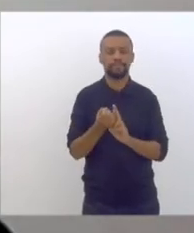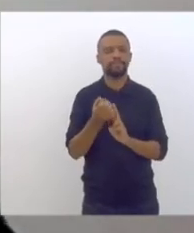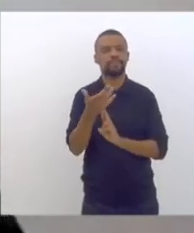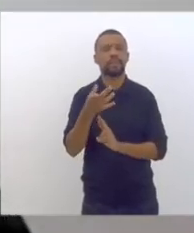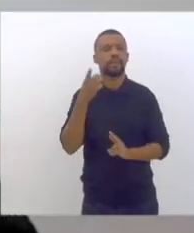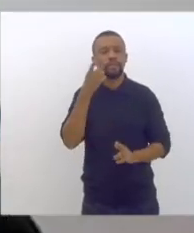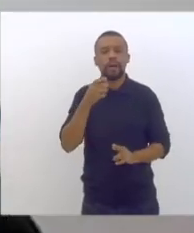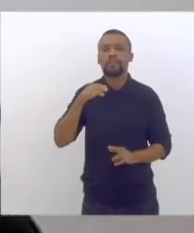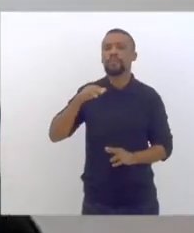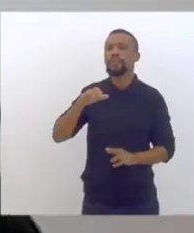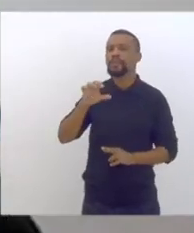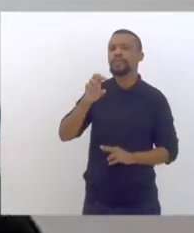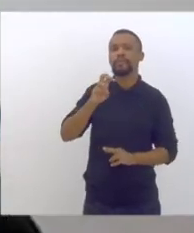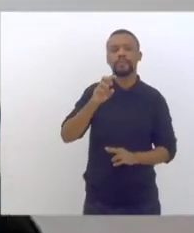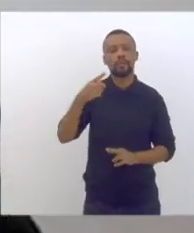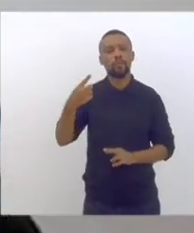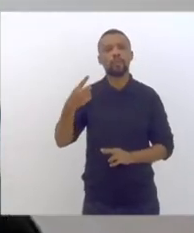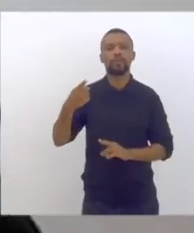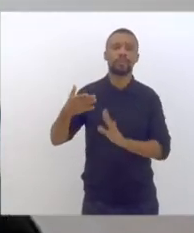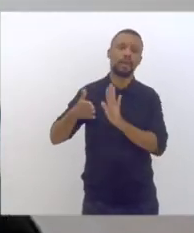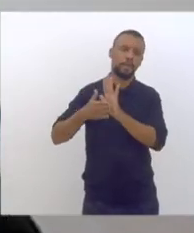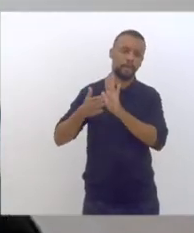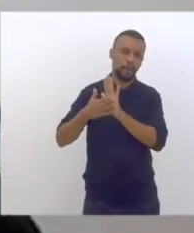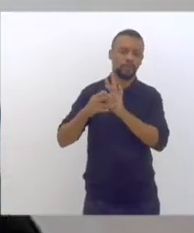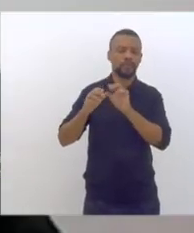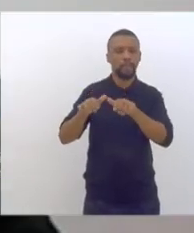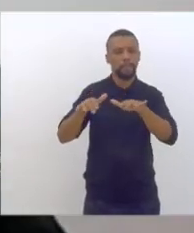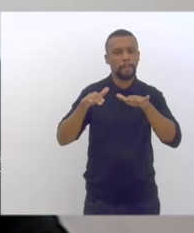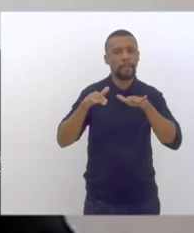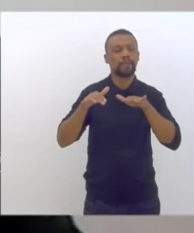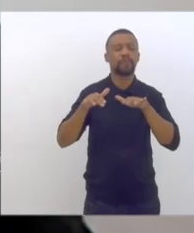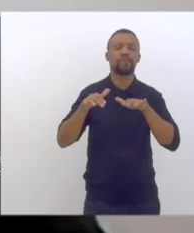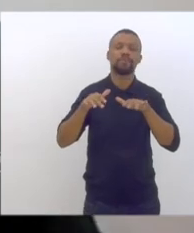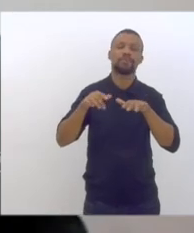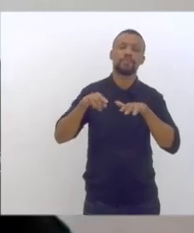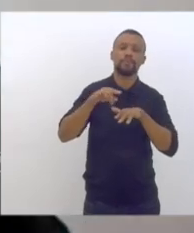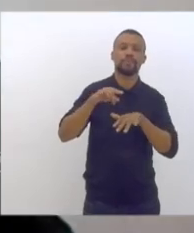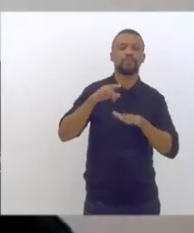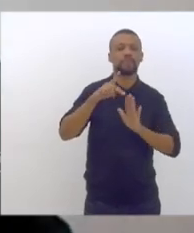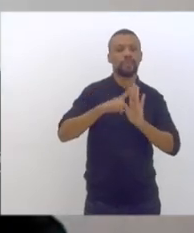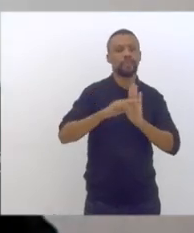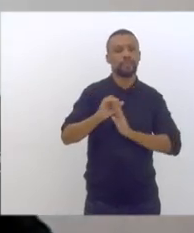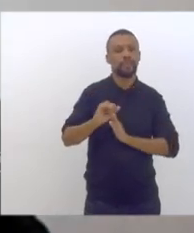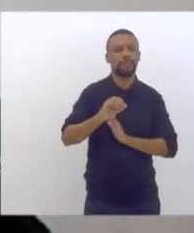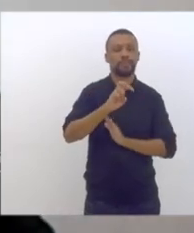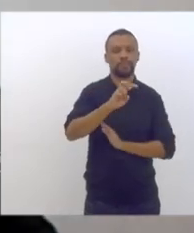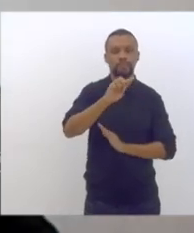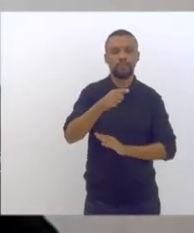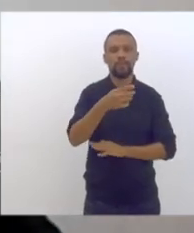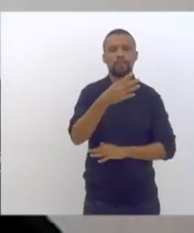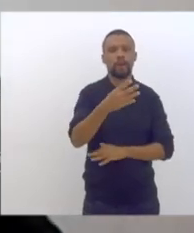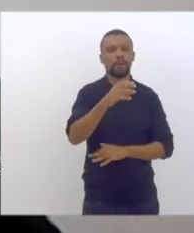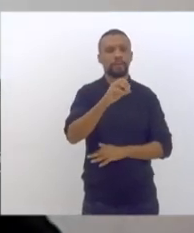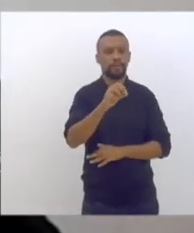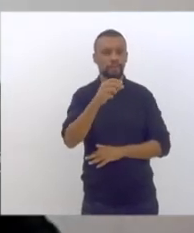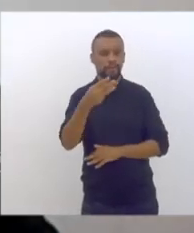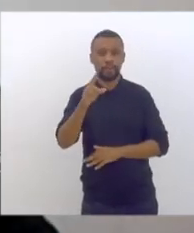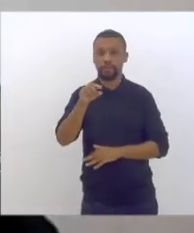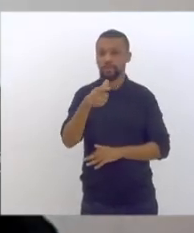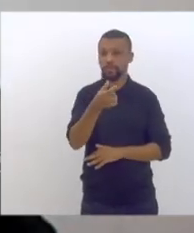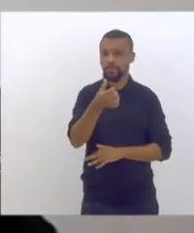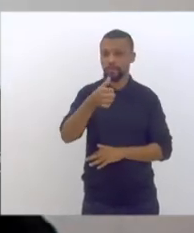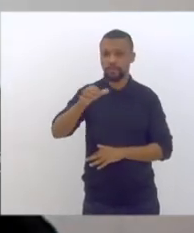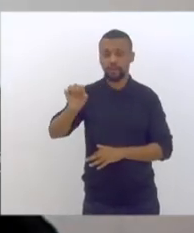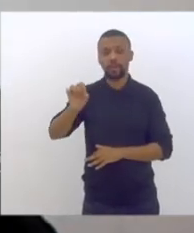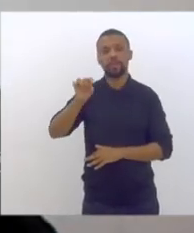deputado domingo e 51 da pauta emenda de plenário o projeto de lei nº 4 1403/2018 o parecer